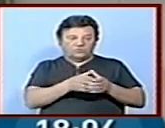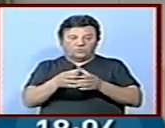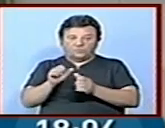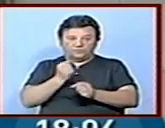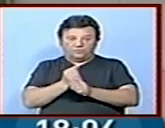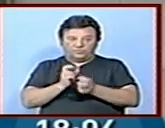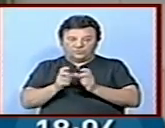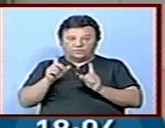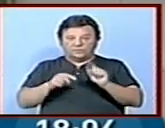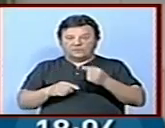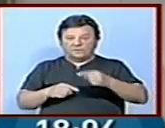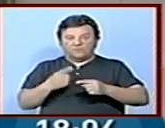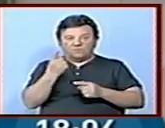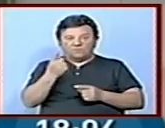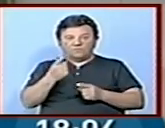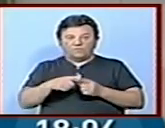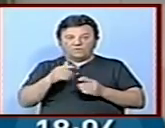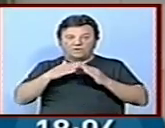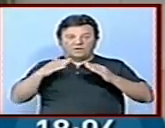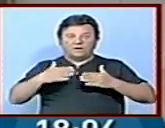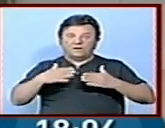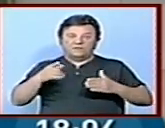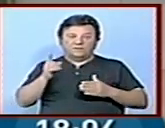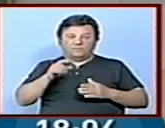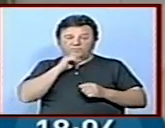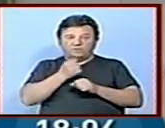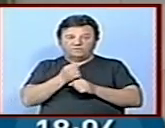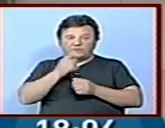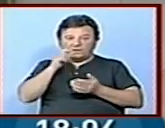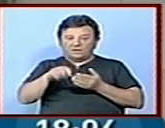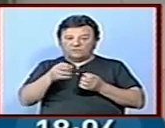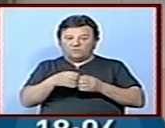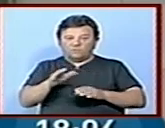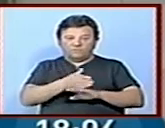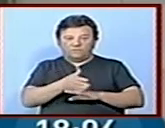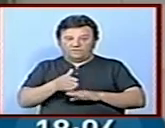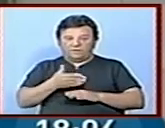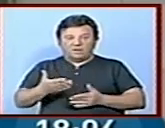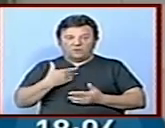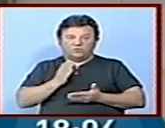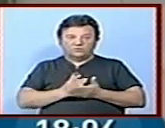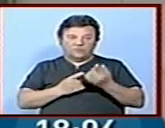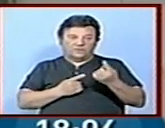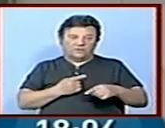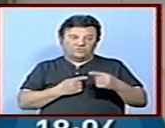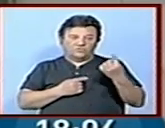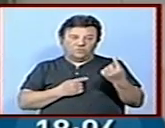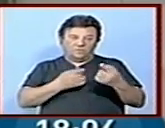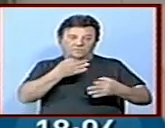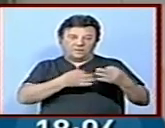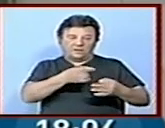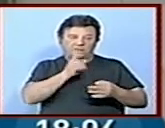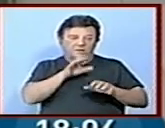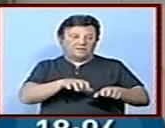Terá também uma nave onde será feita a classificação de ovos, que neste momento só temos uma máquina